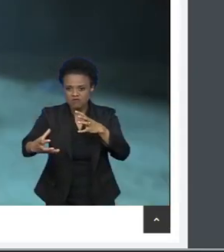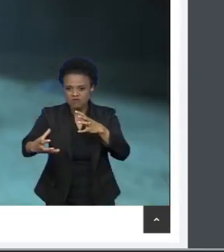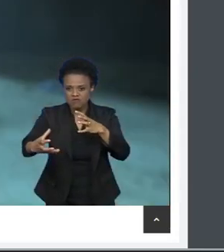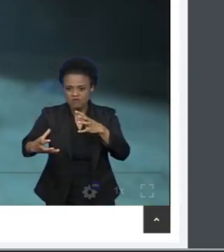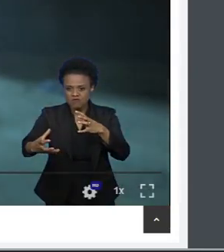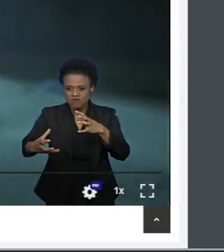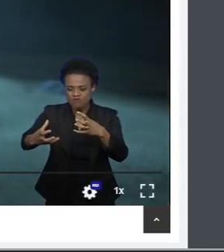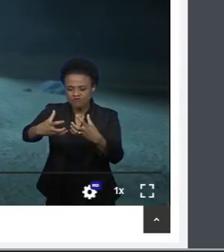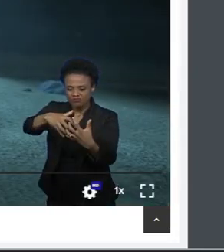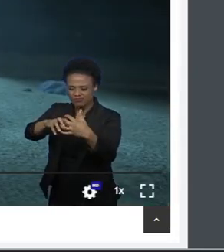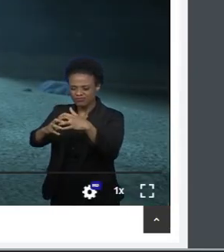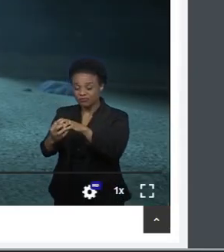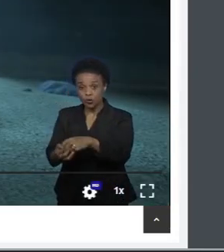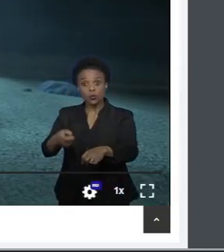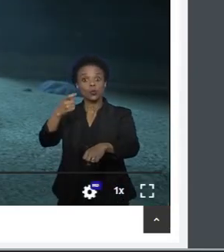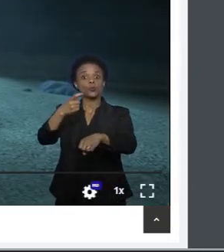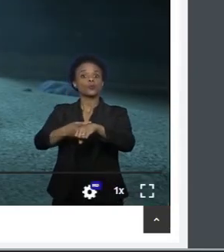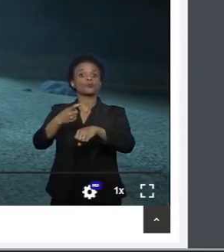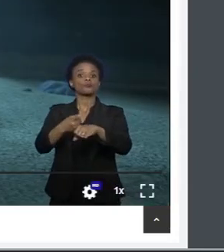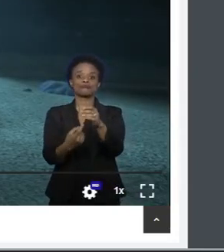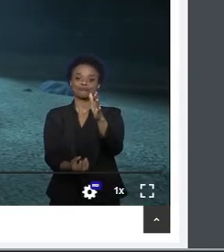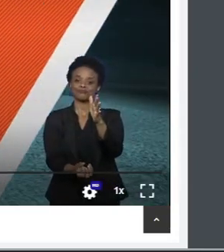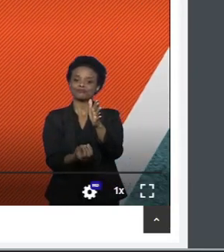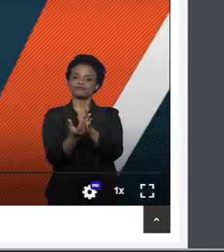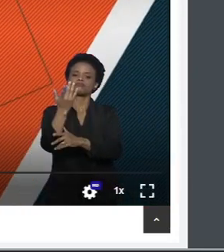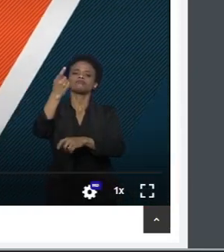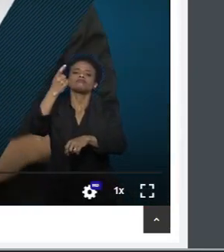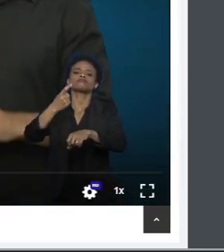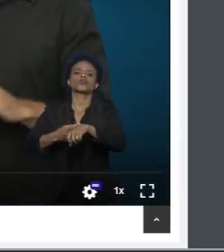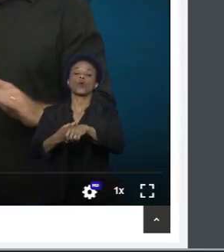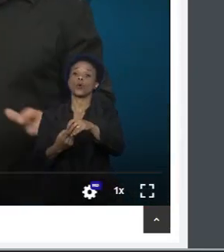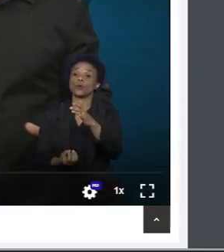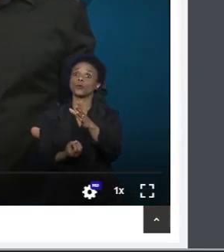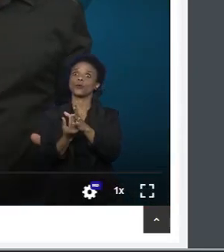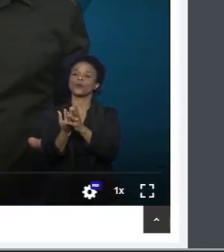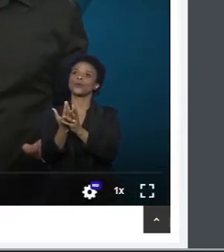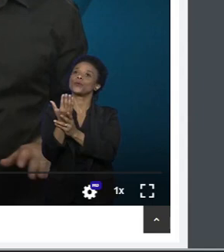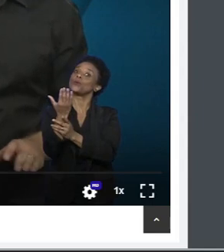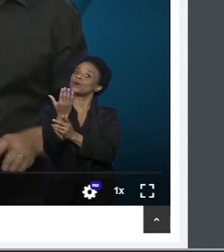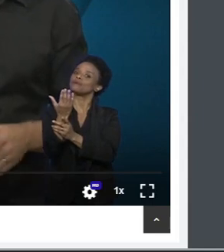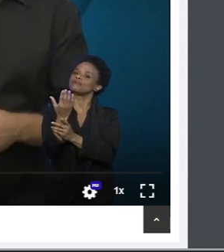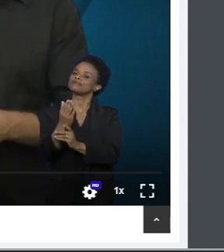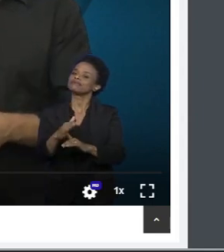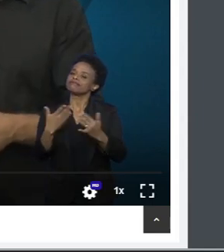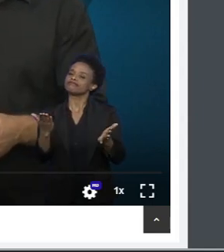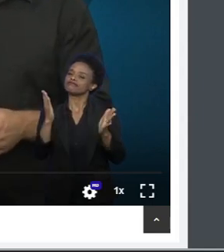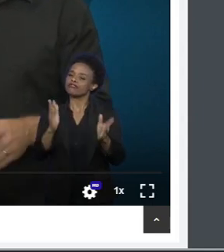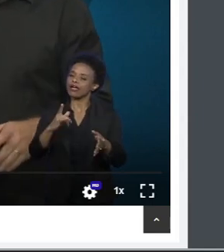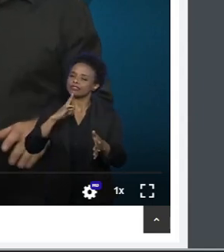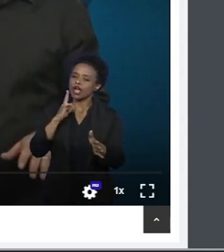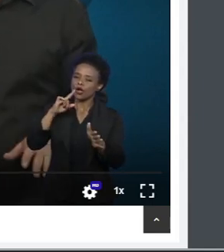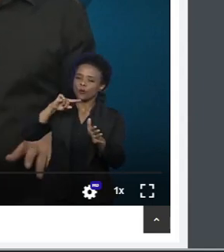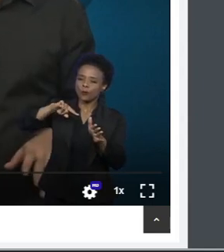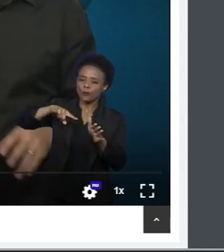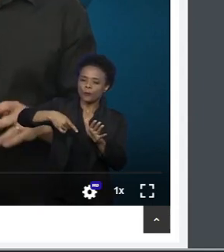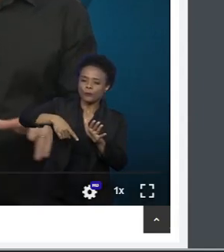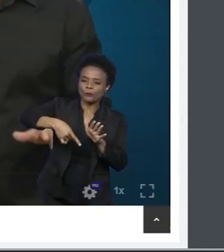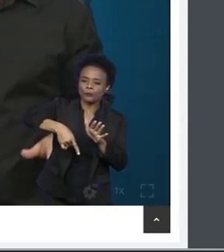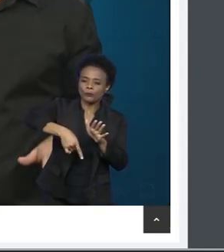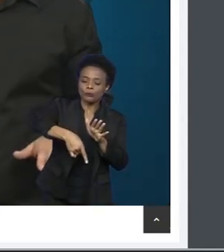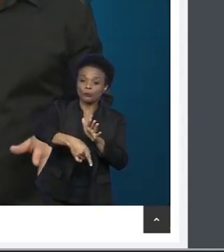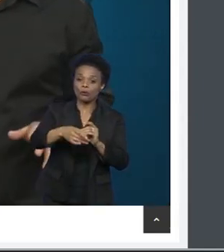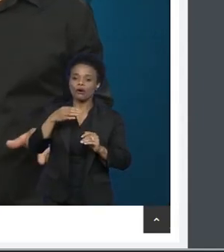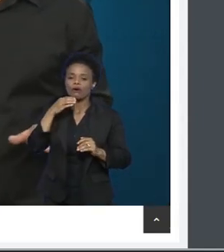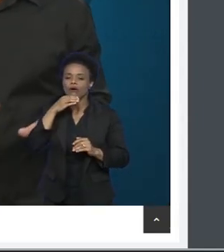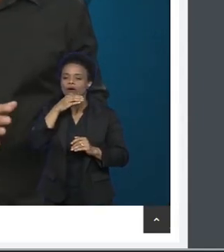argilosos, dando origem a uma rocha-fonte. Quando esta rocha atinge certa profundidade e temperatura dentro